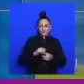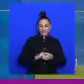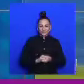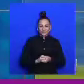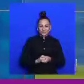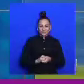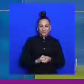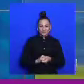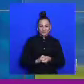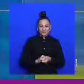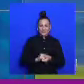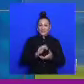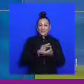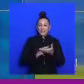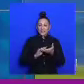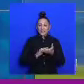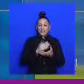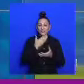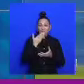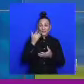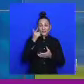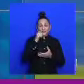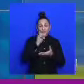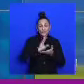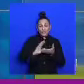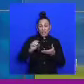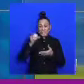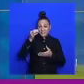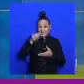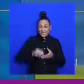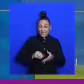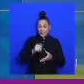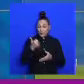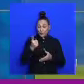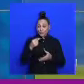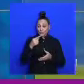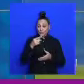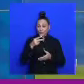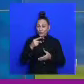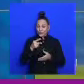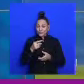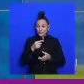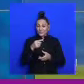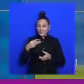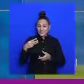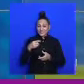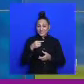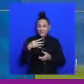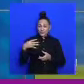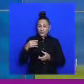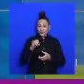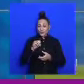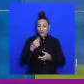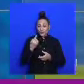11. Na Loto Fácil você ganha acertando 11, 12, 13, 14 ou 15 números.